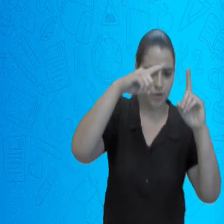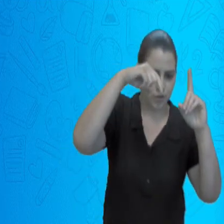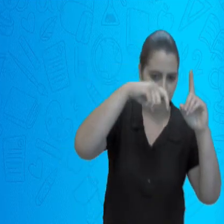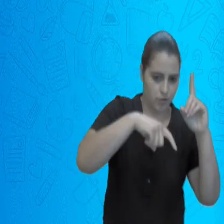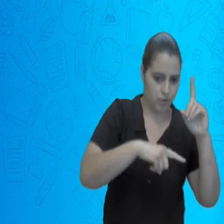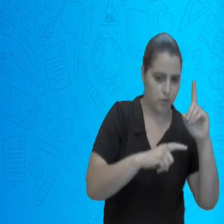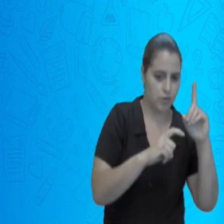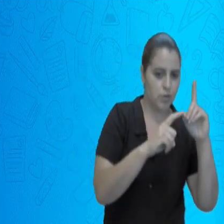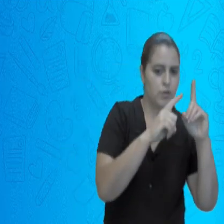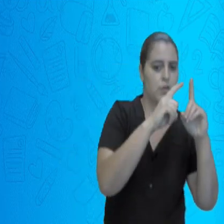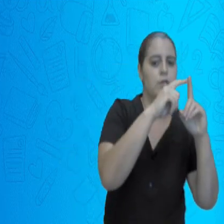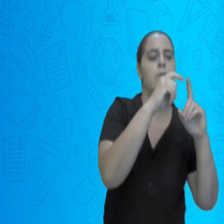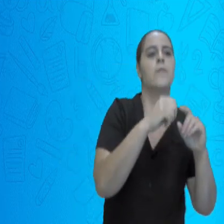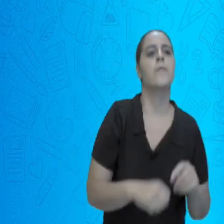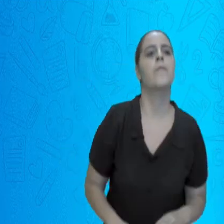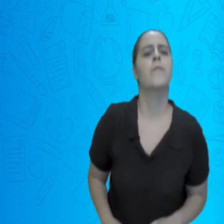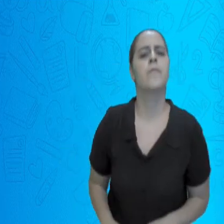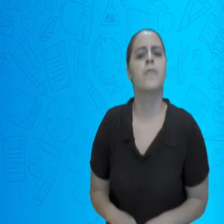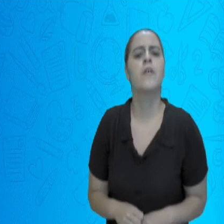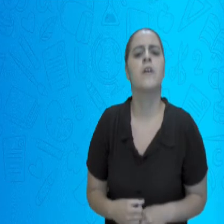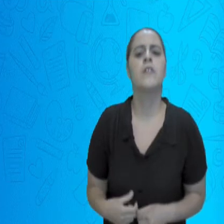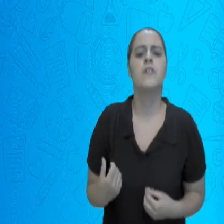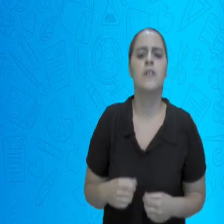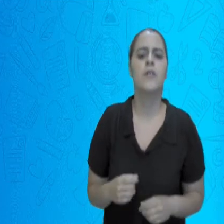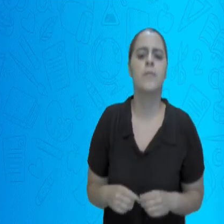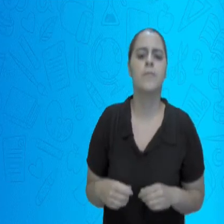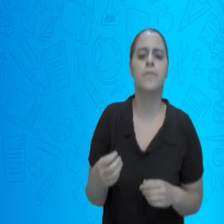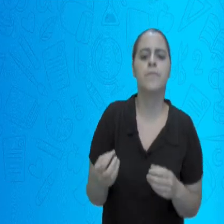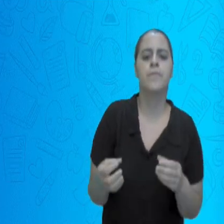fotossíntese. Eles são seres